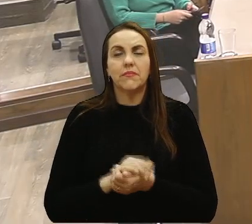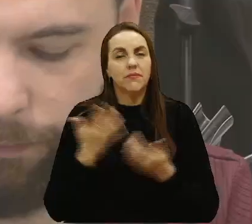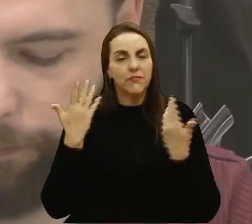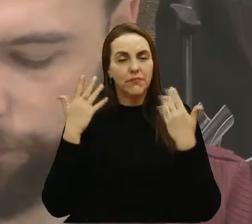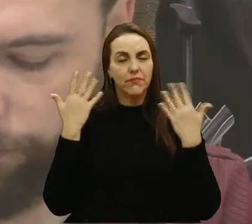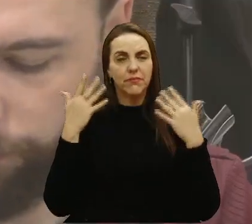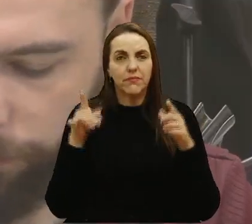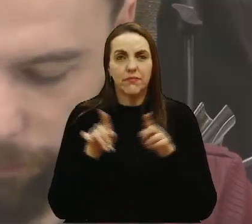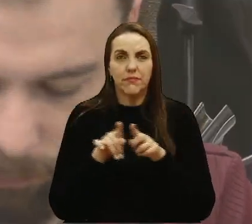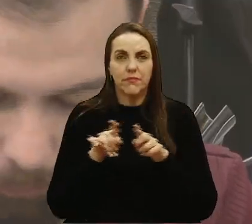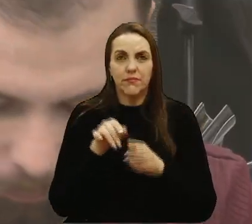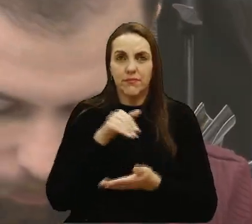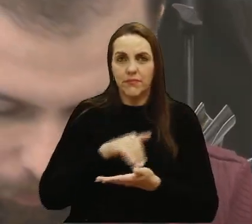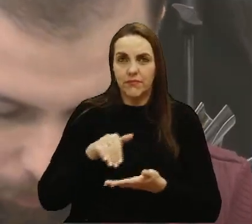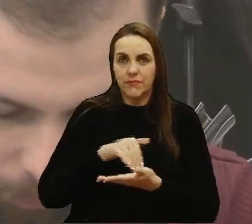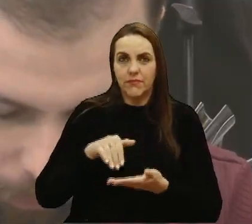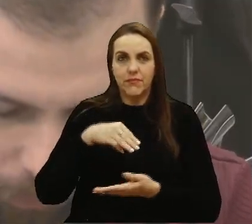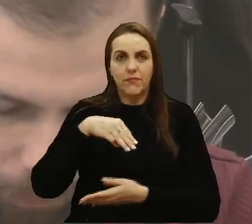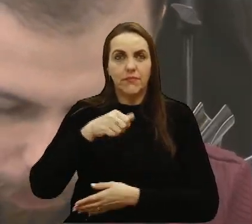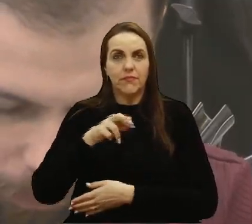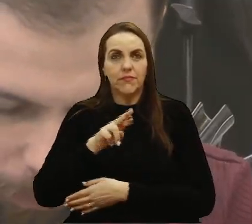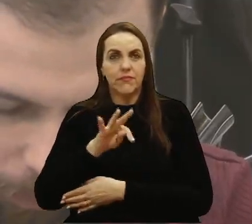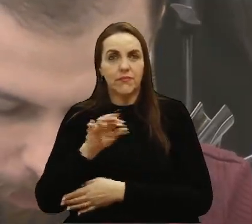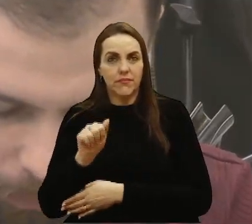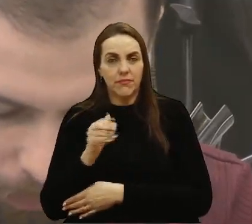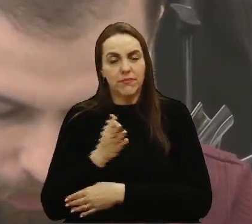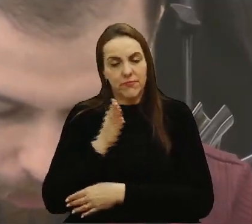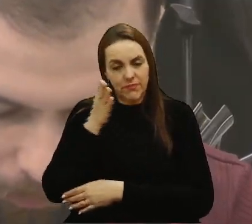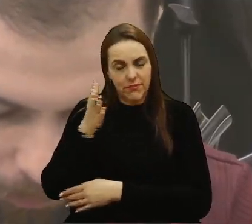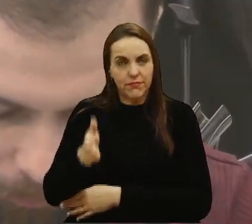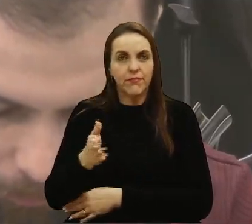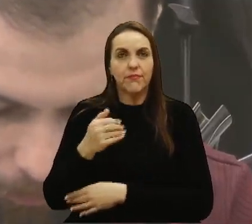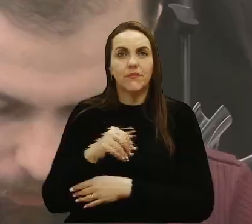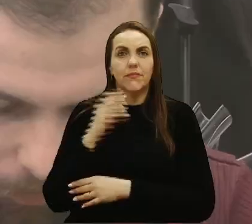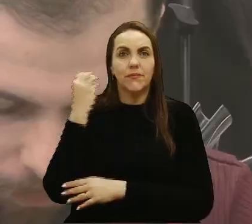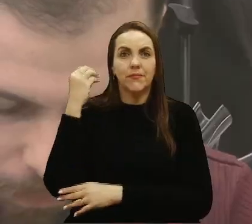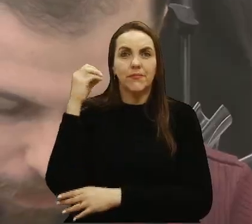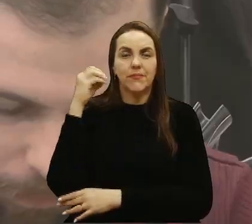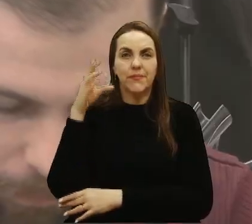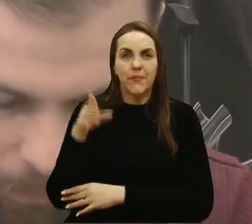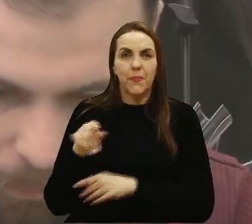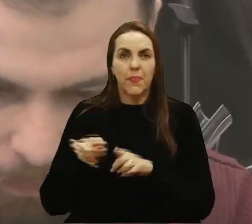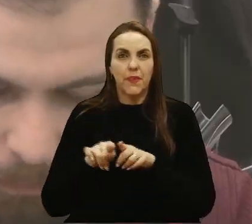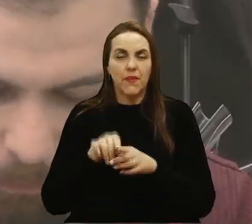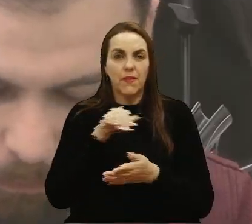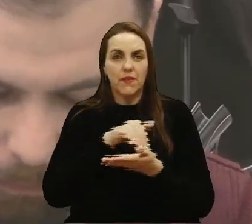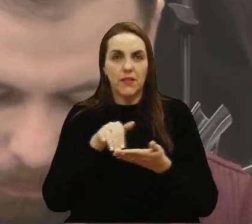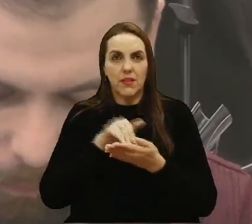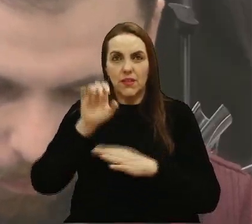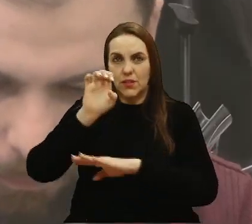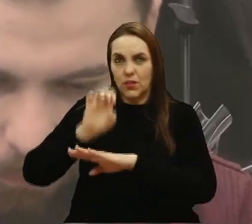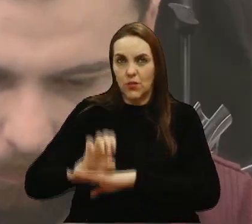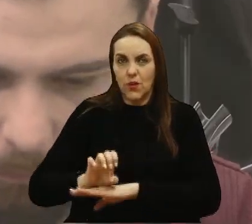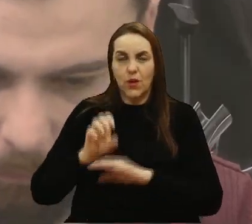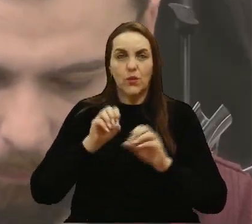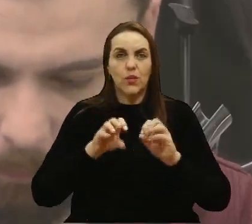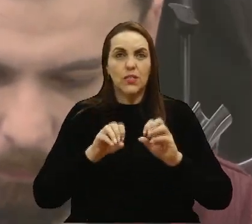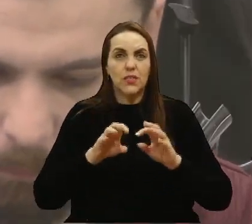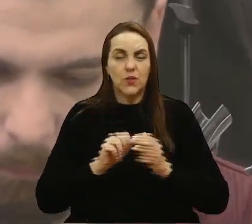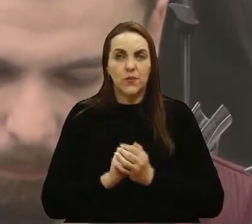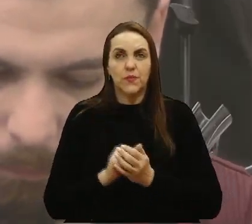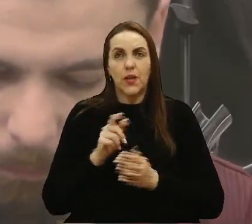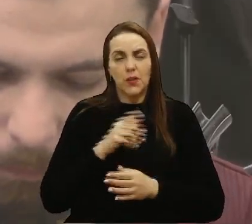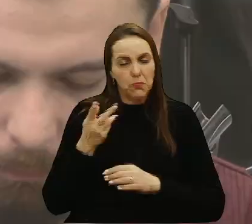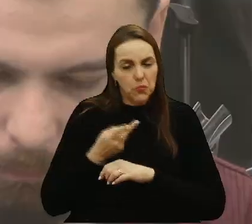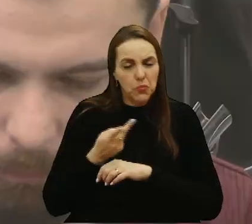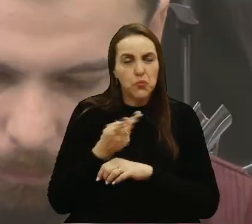parabenizar a secretária Marta, que esteve lá em Porto Alegre com a secretária estadual de Educação, em busca